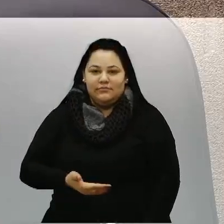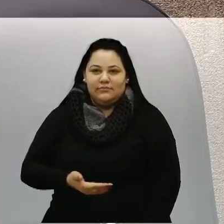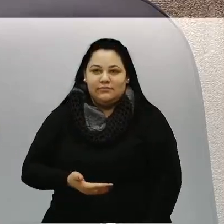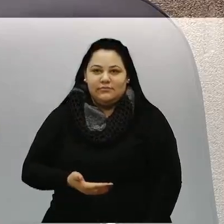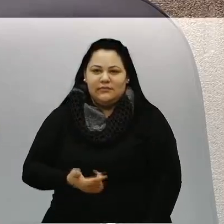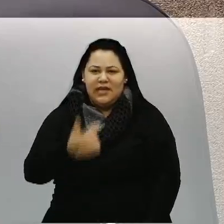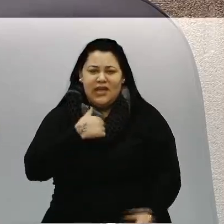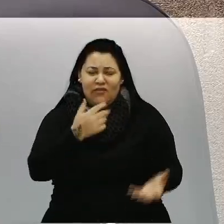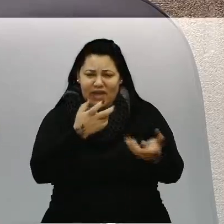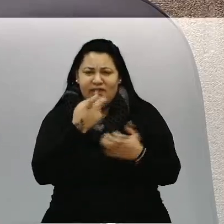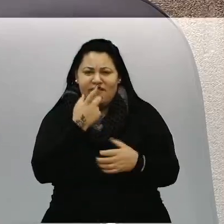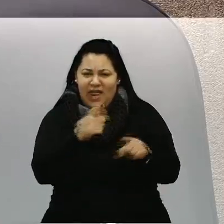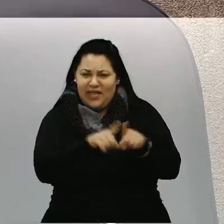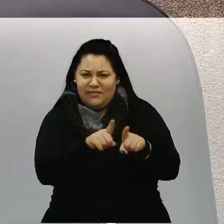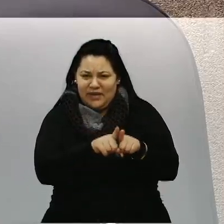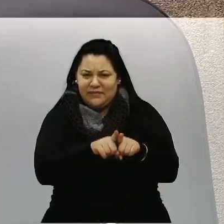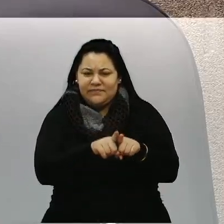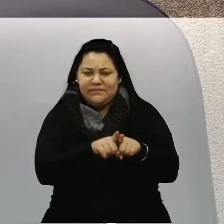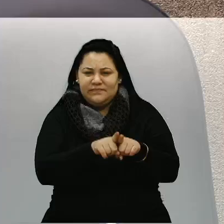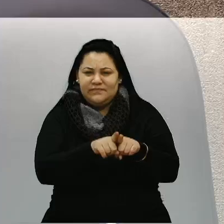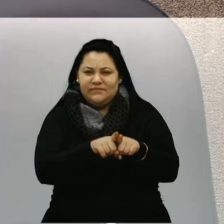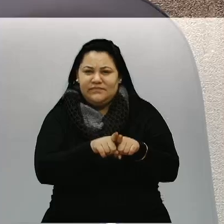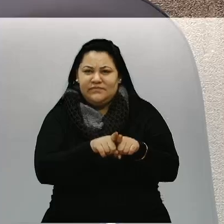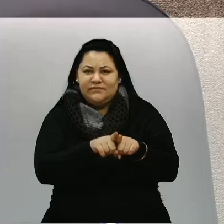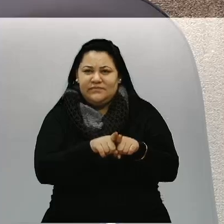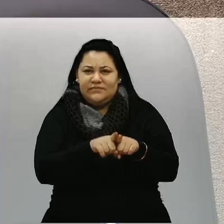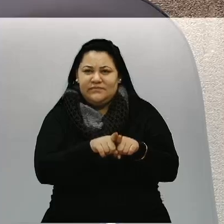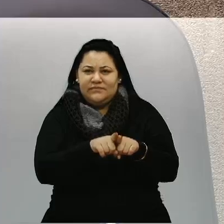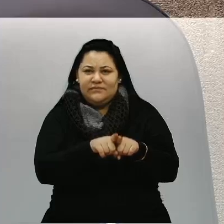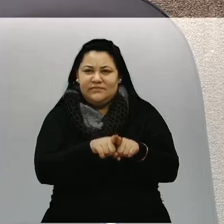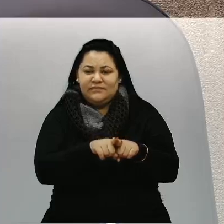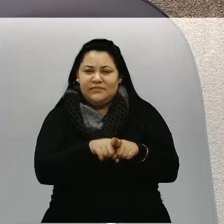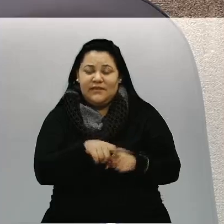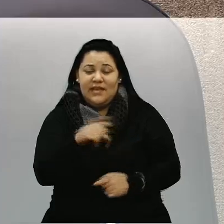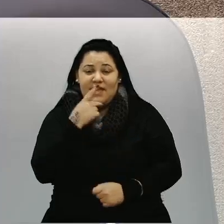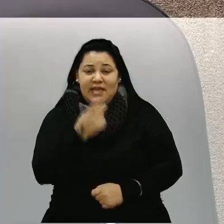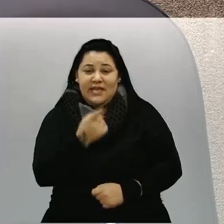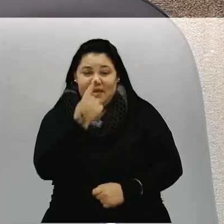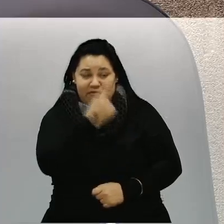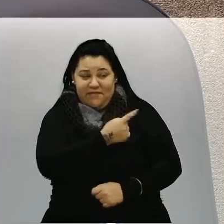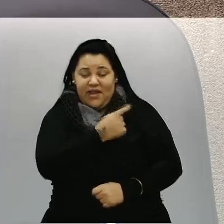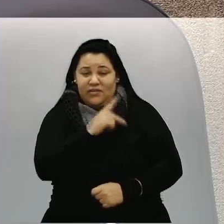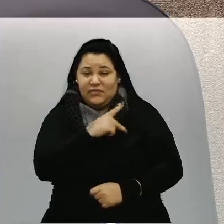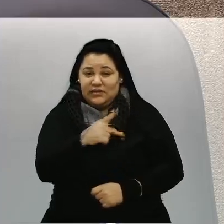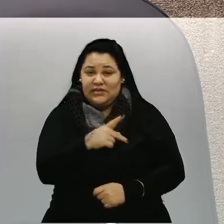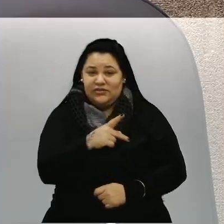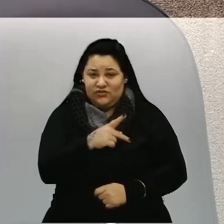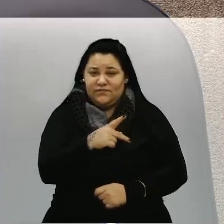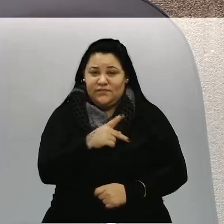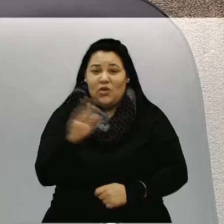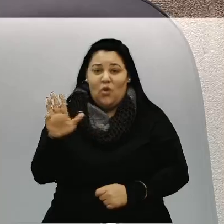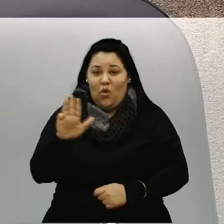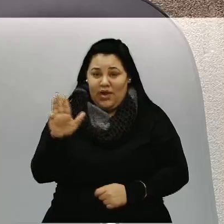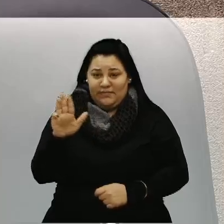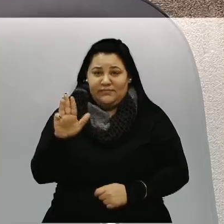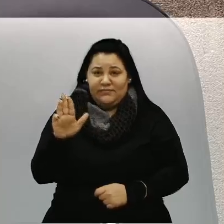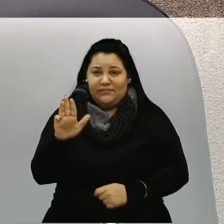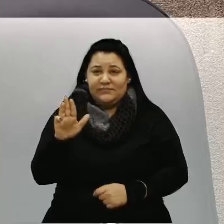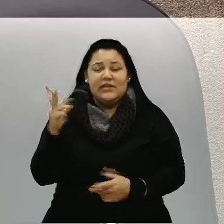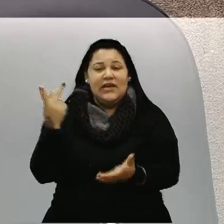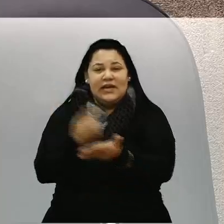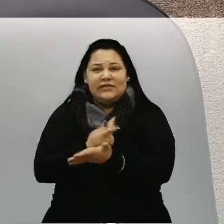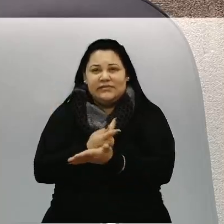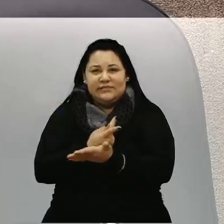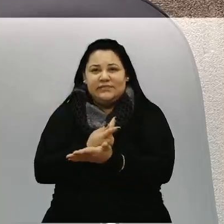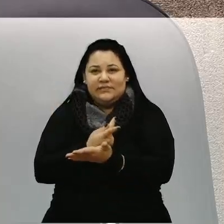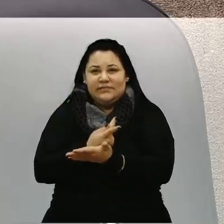Eu quero dizer que a fala do nosso presidente, ela foi errada.